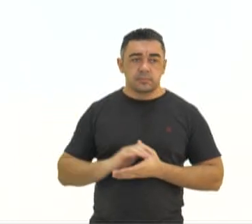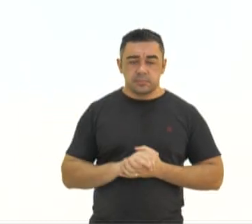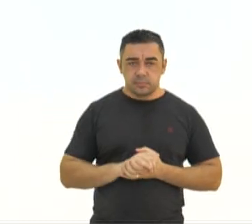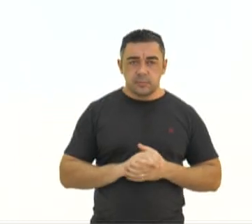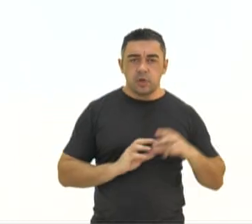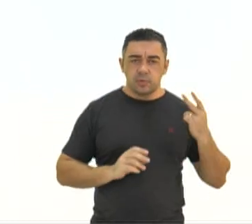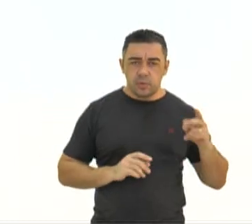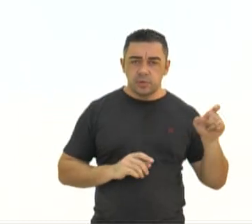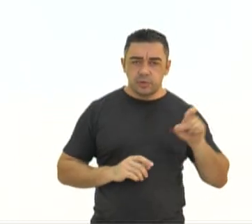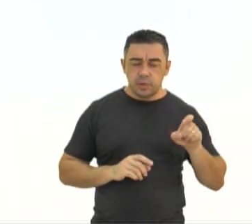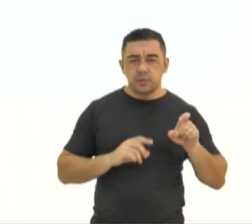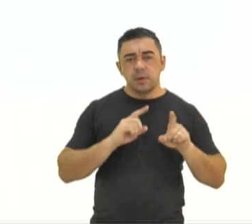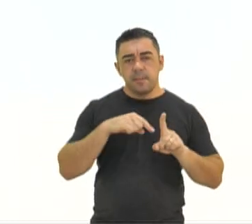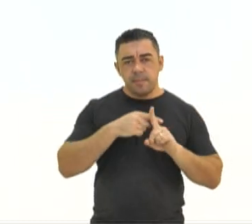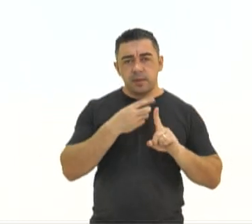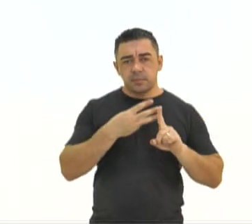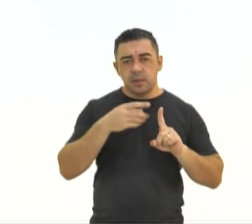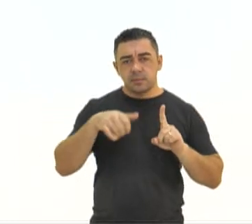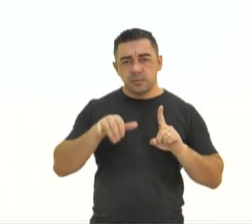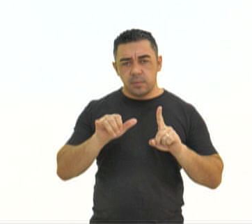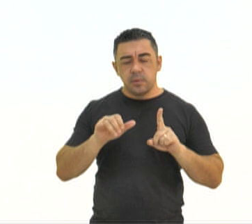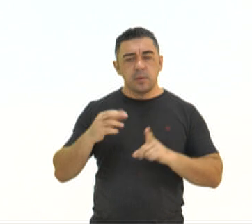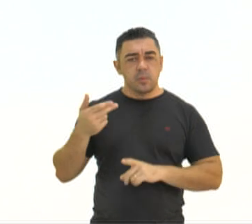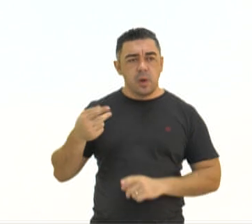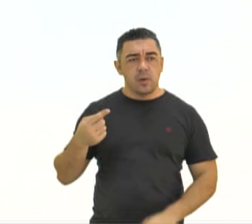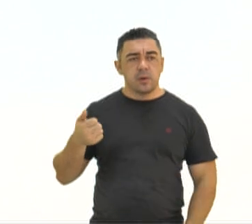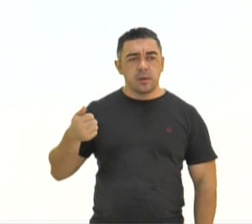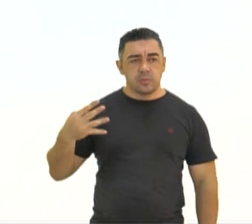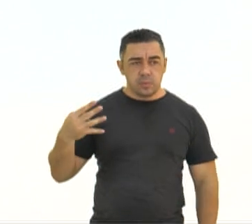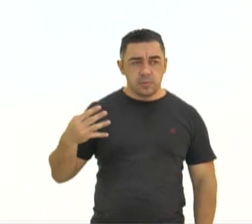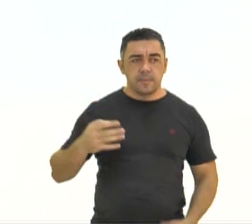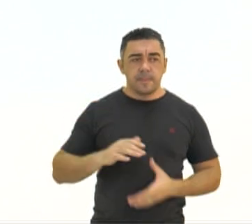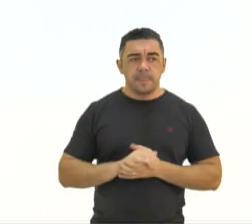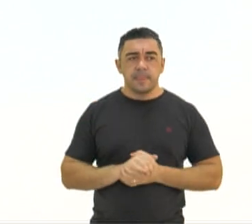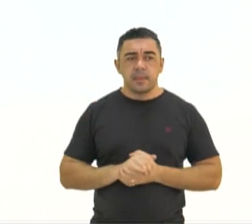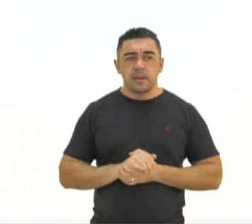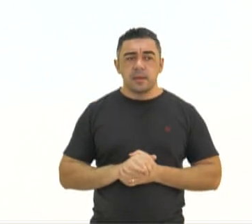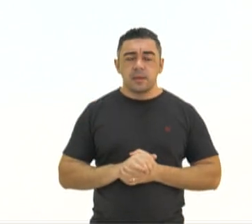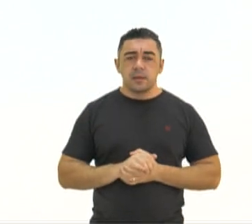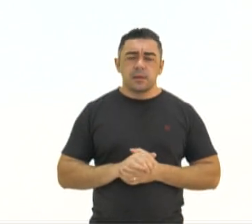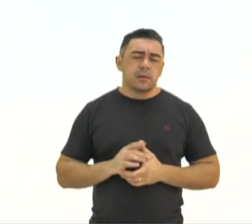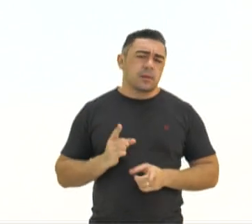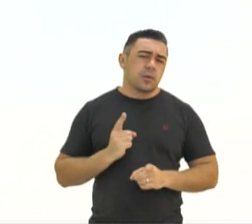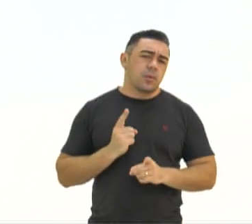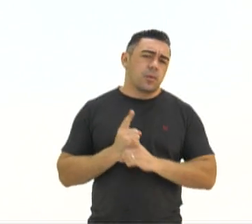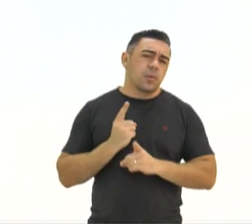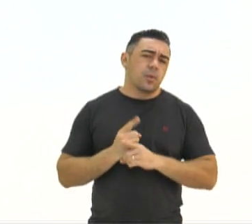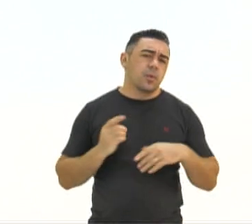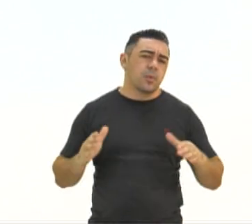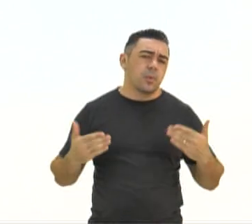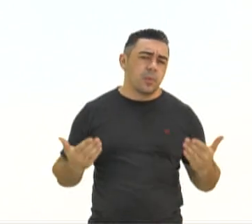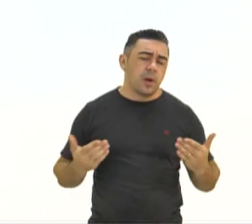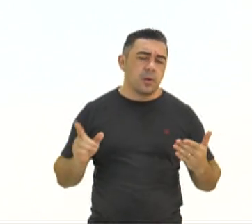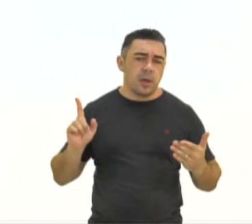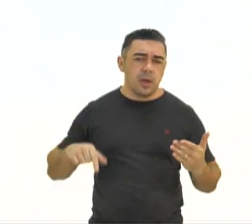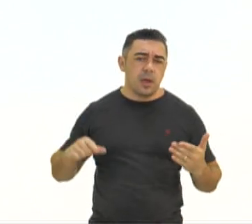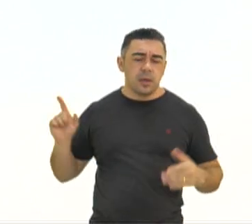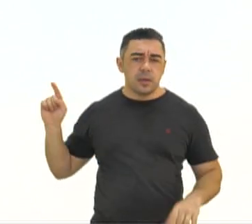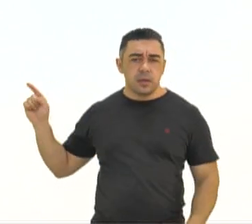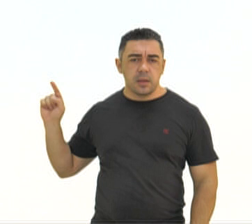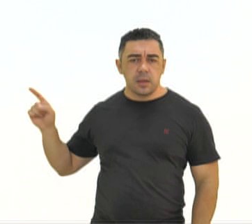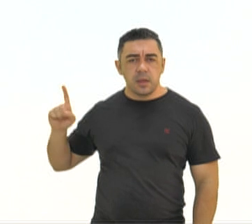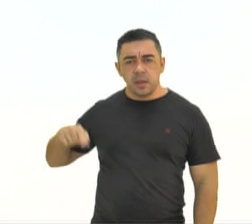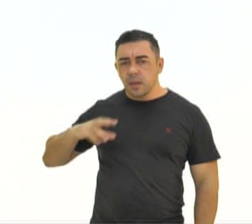ó, 2x mais 3y igual a 14. Determine qual par ordenado abaixo